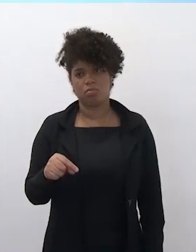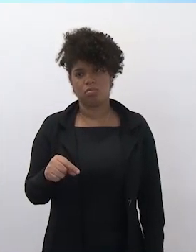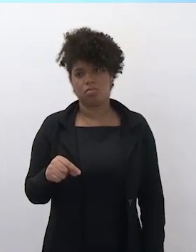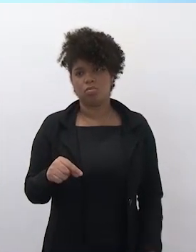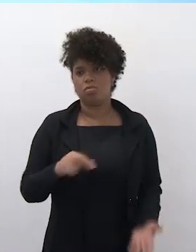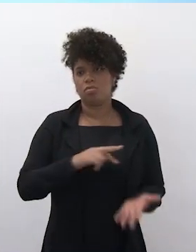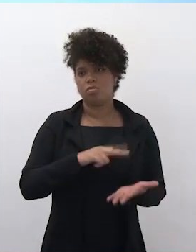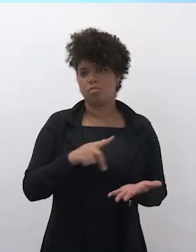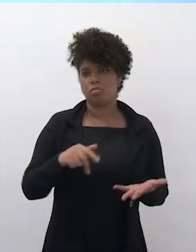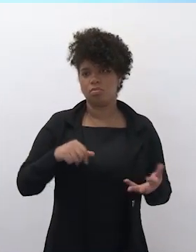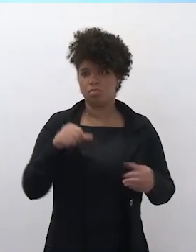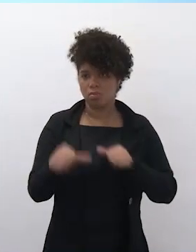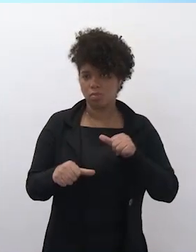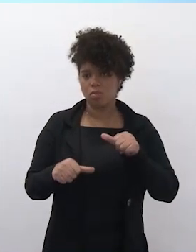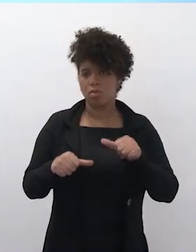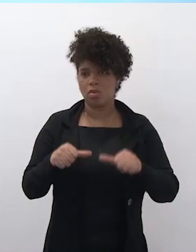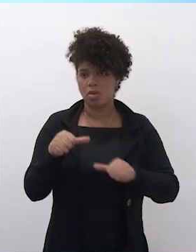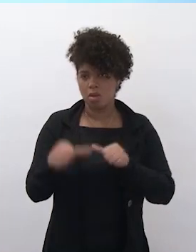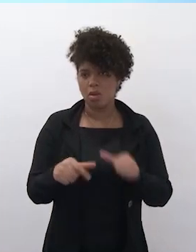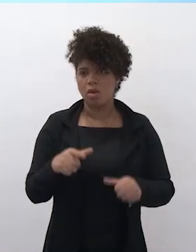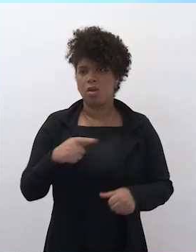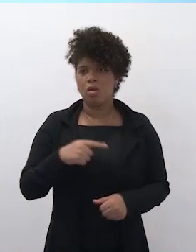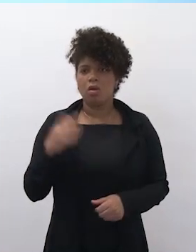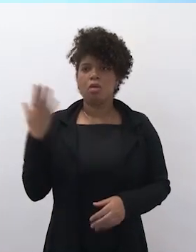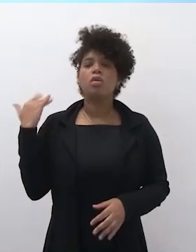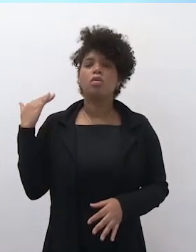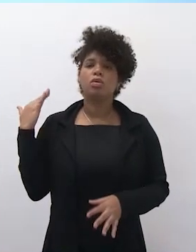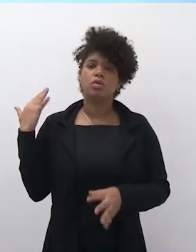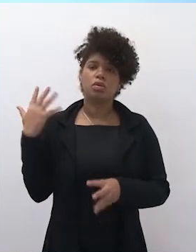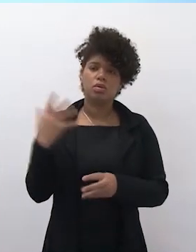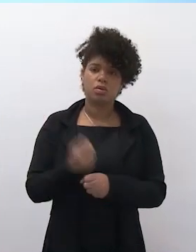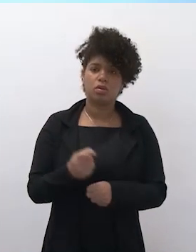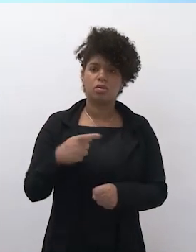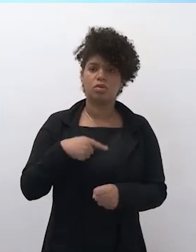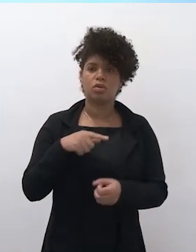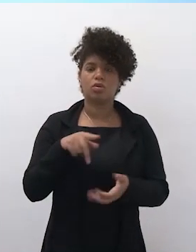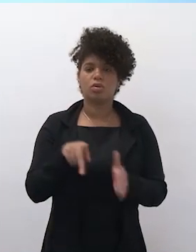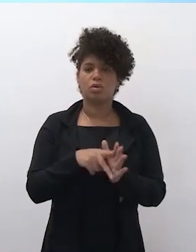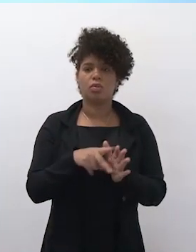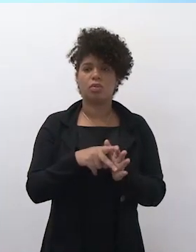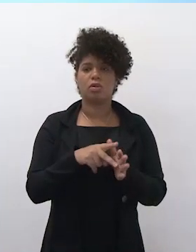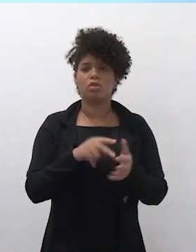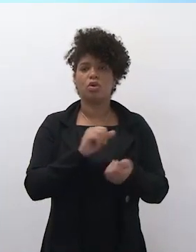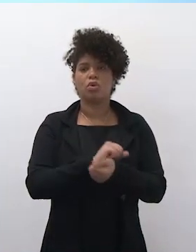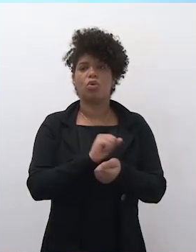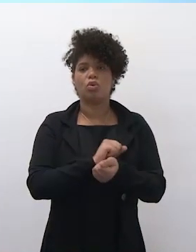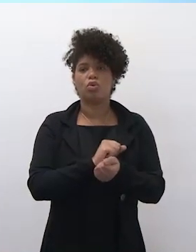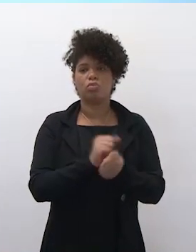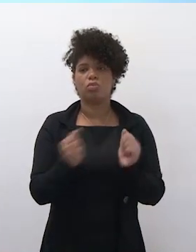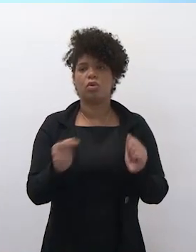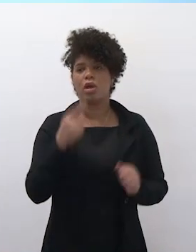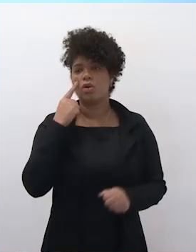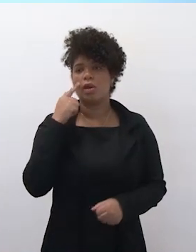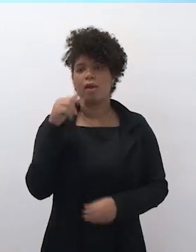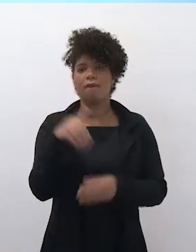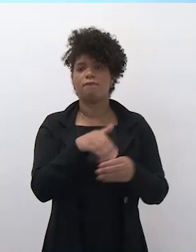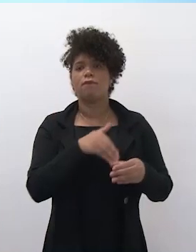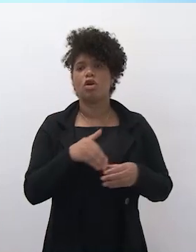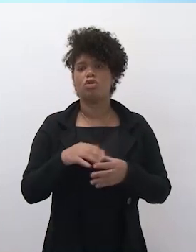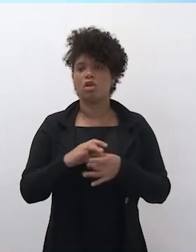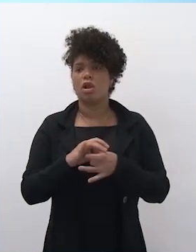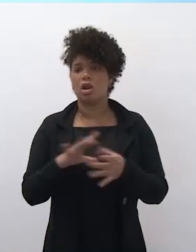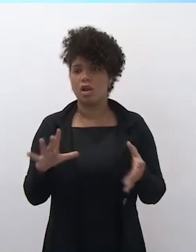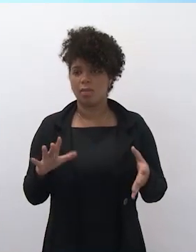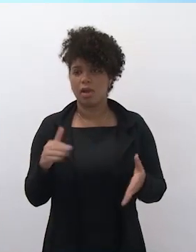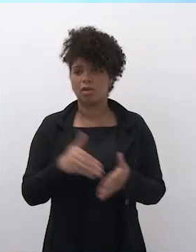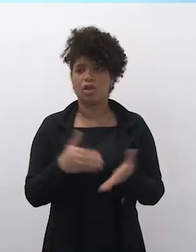se modificaram. Né? Então, a gente veio aqui por um passado colonial, escravocrata, e isso significa a liberdade de voto, né? Inclusive,